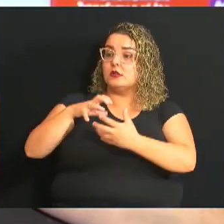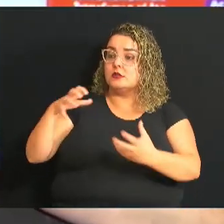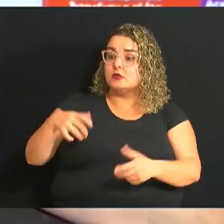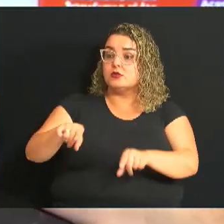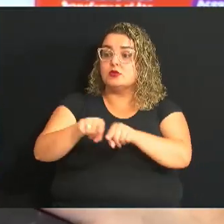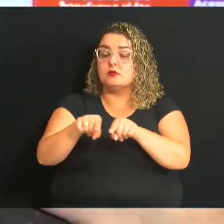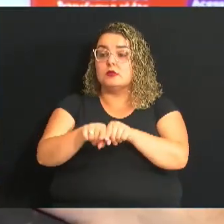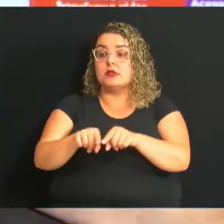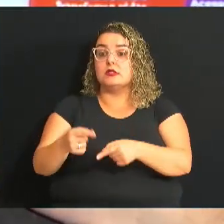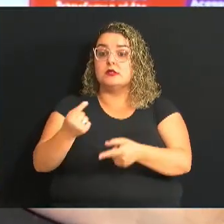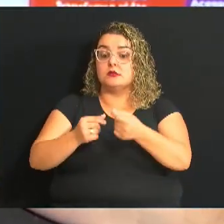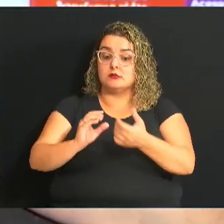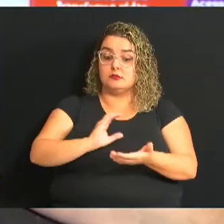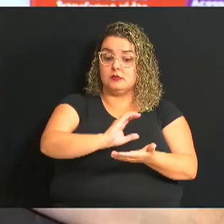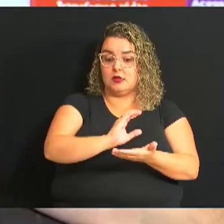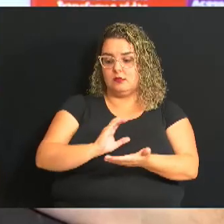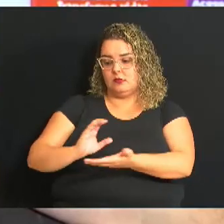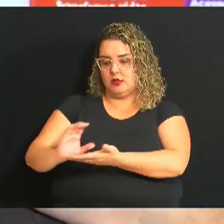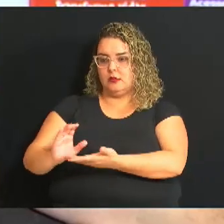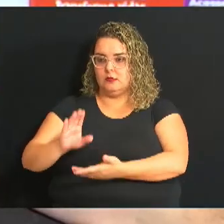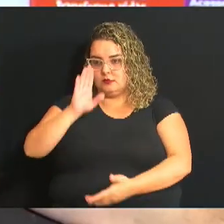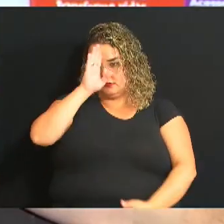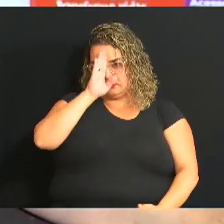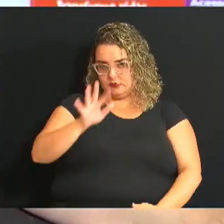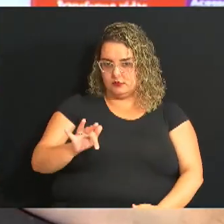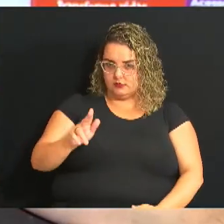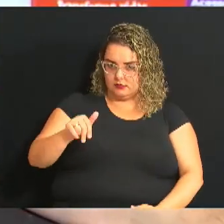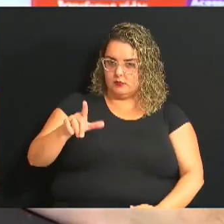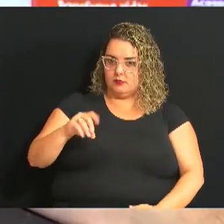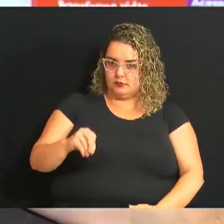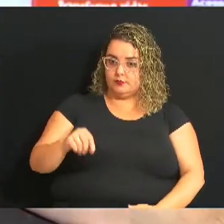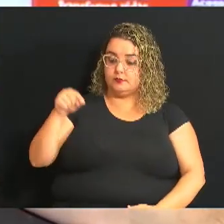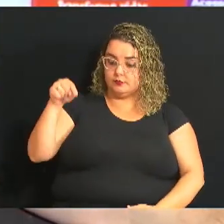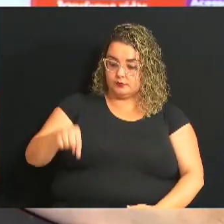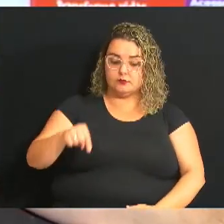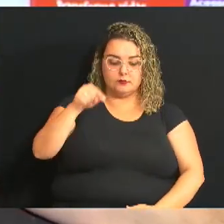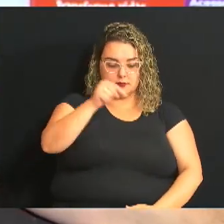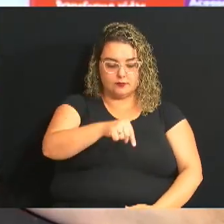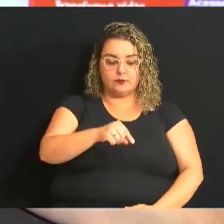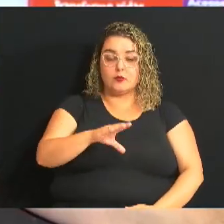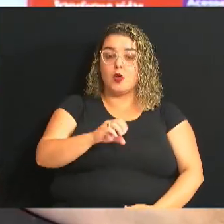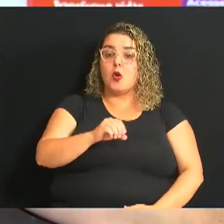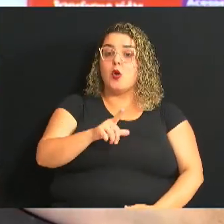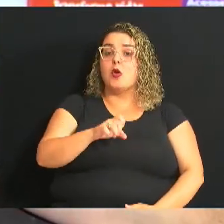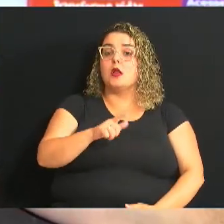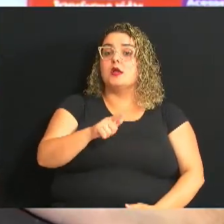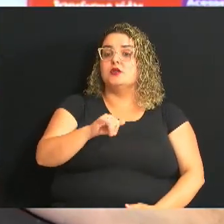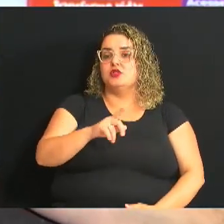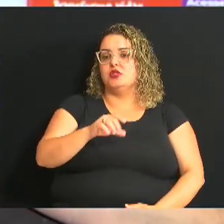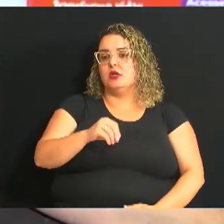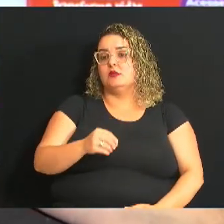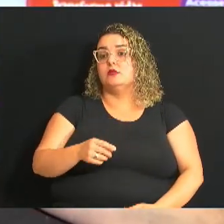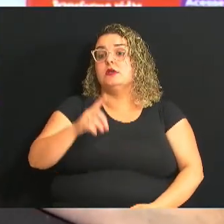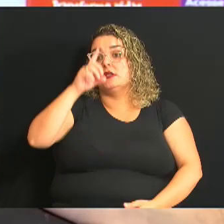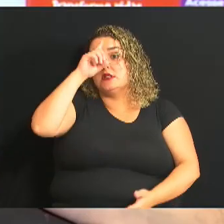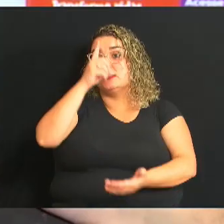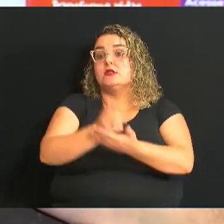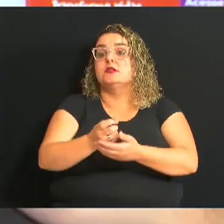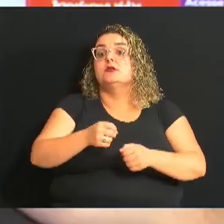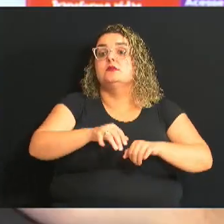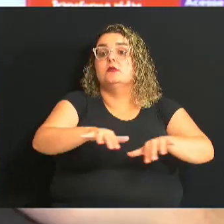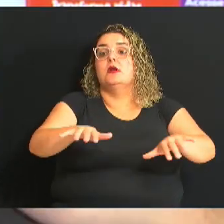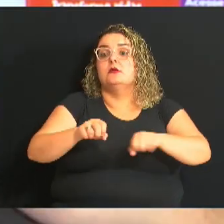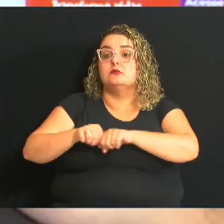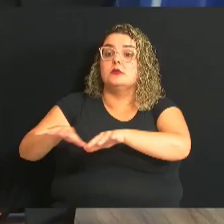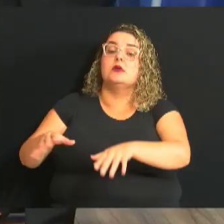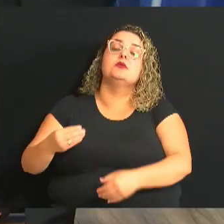é feita do imposto de renda vai direto para os fundos. E ali é um colegiado que delibera para onde vai esses recursos e de que forma que ele vai ser utilizado.